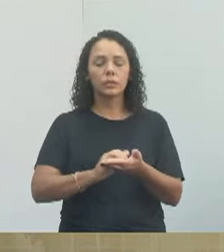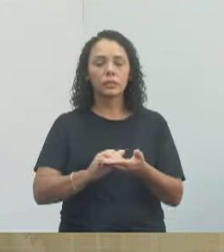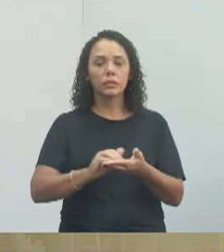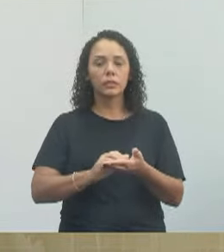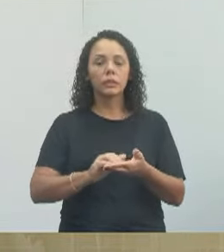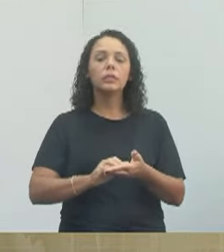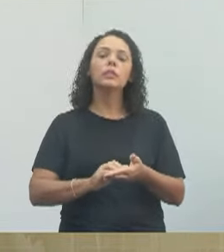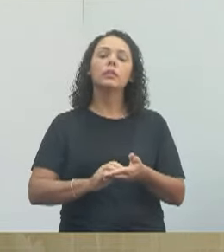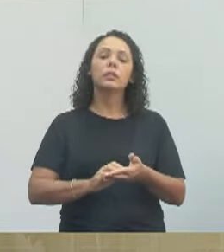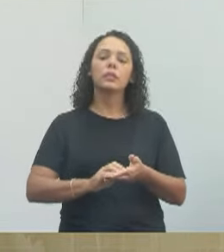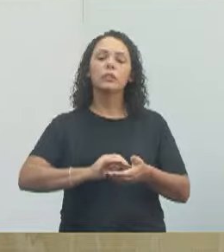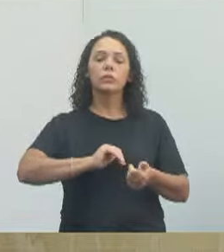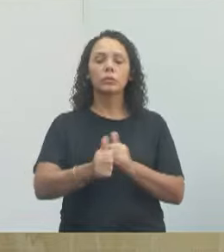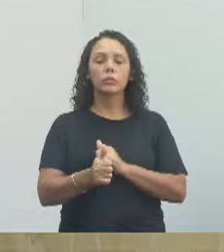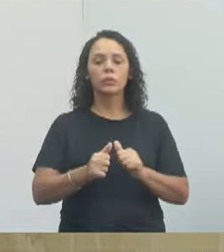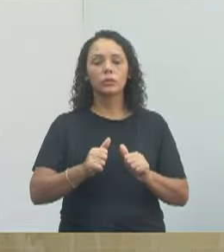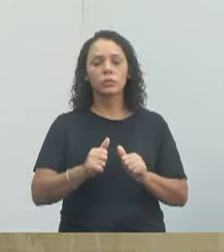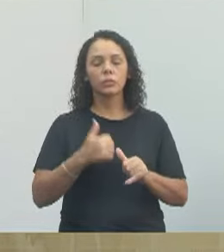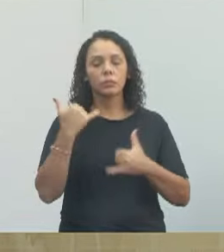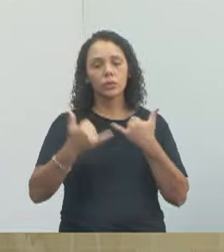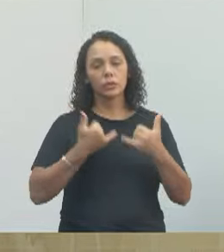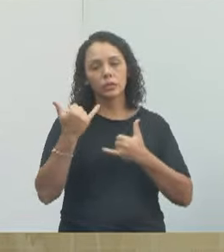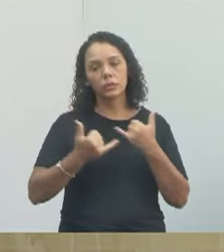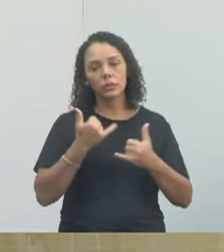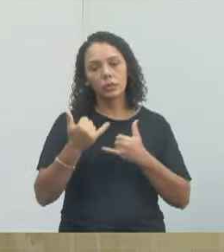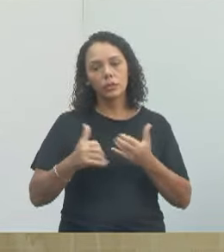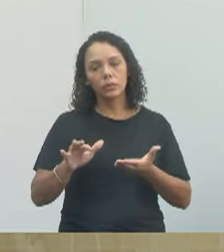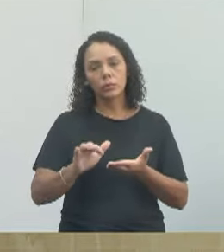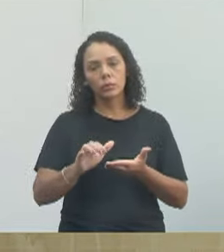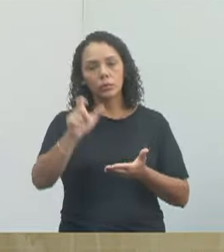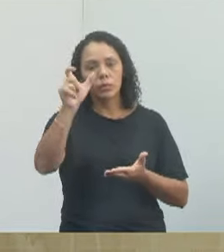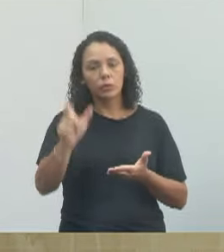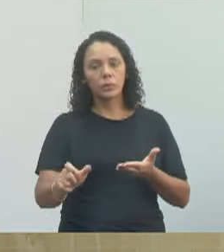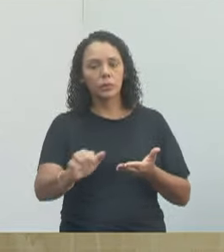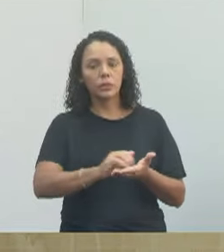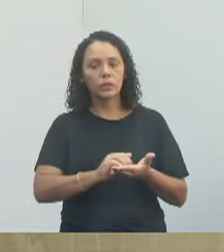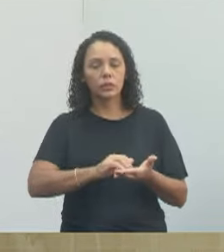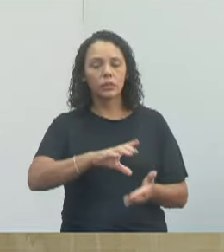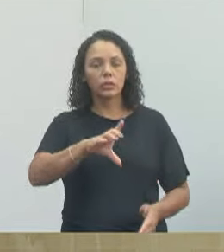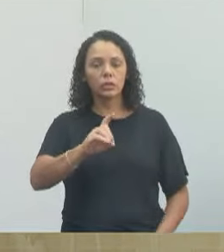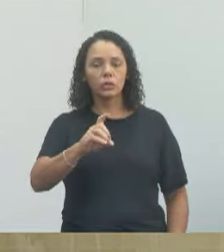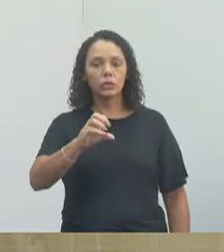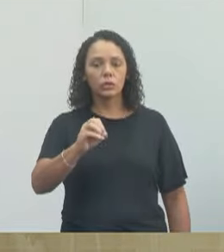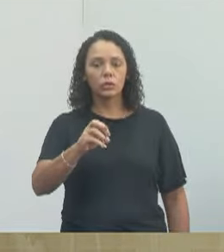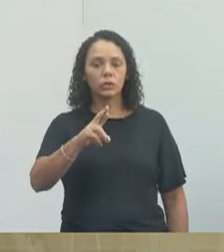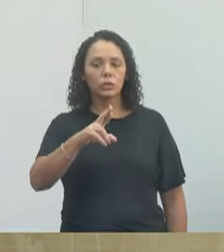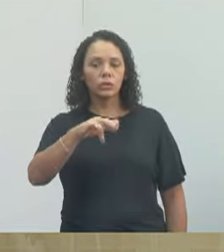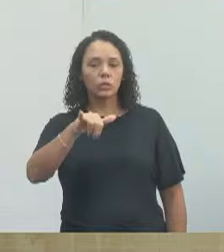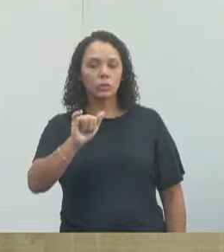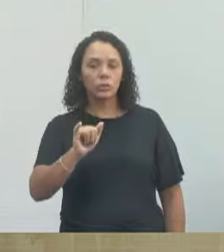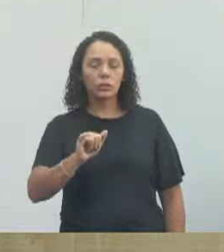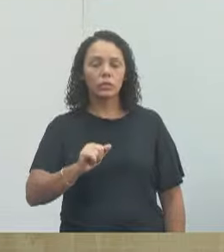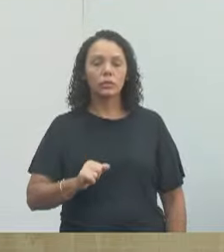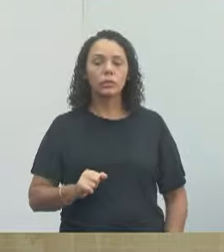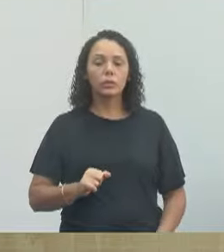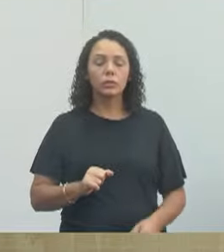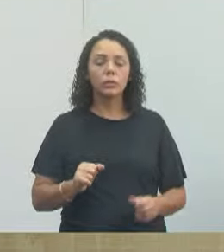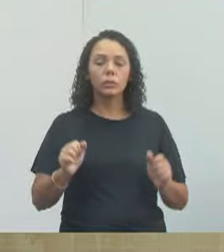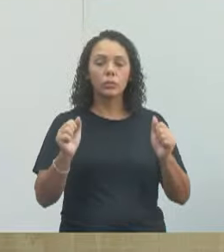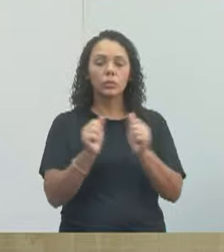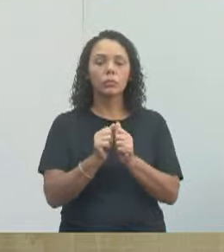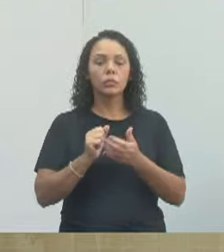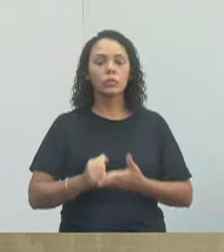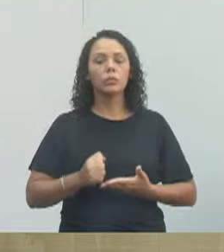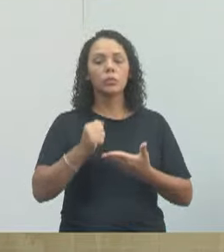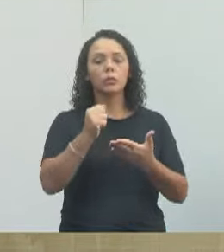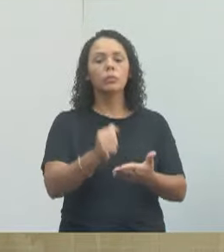eação na pessoa do secretário Dorival Leal Moreira odori pela parceria e apoio